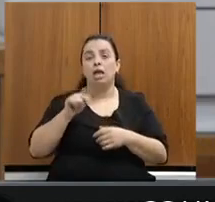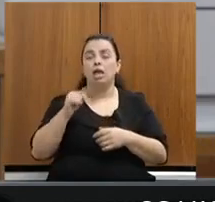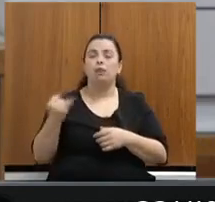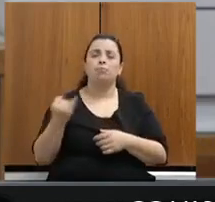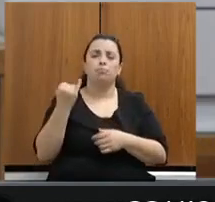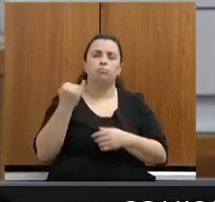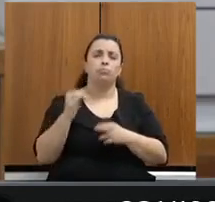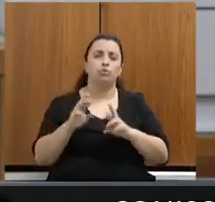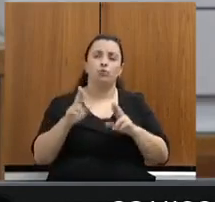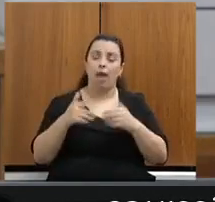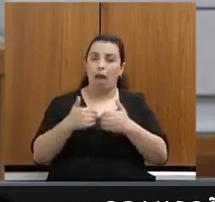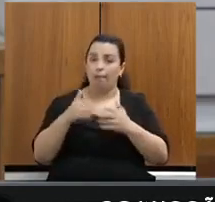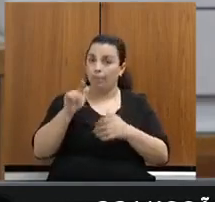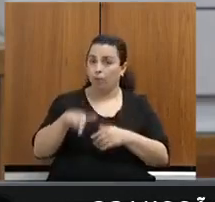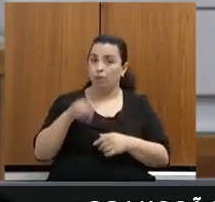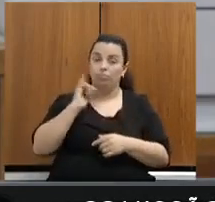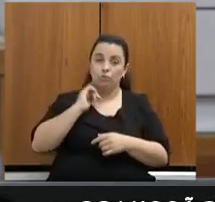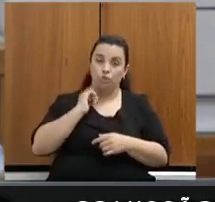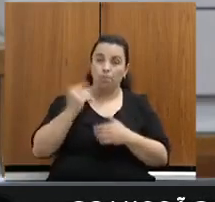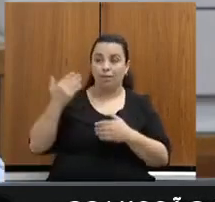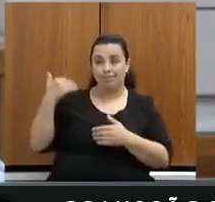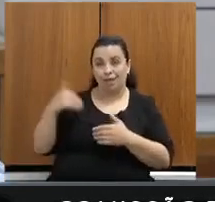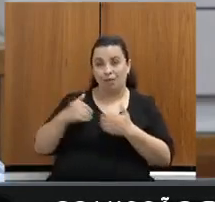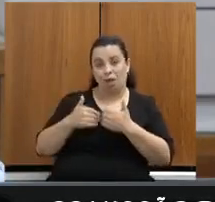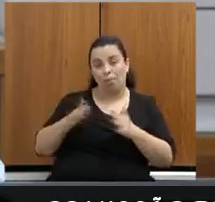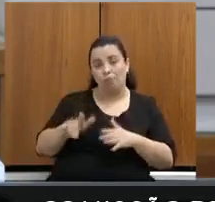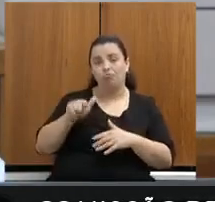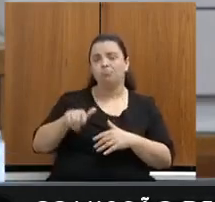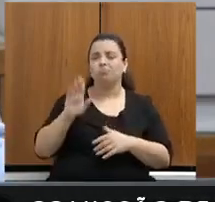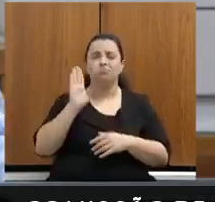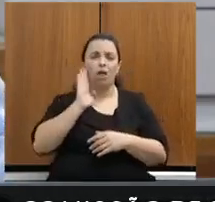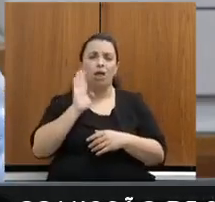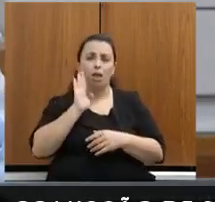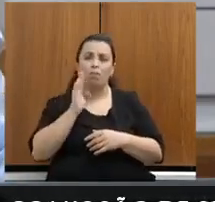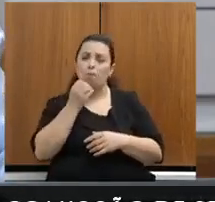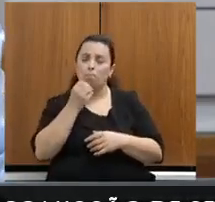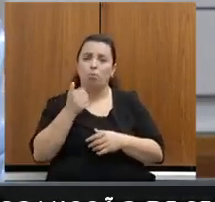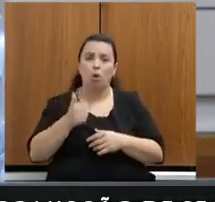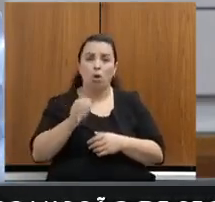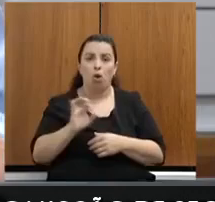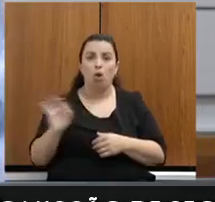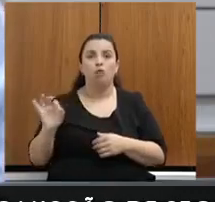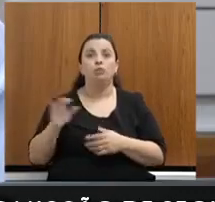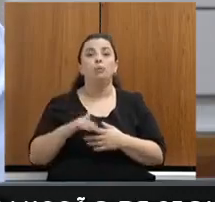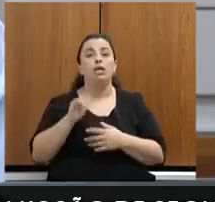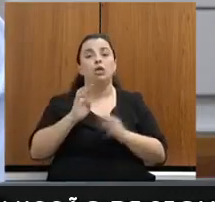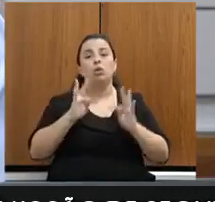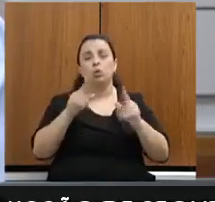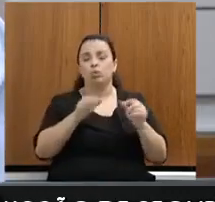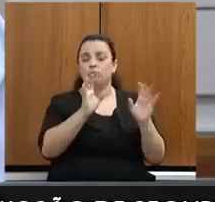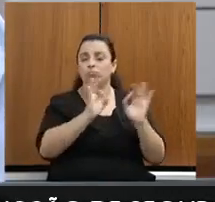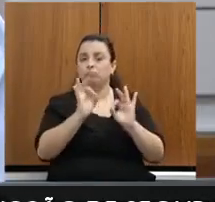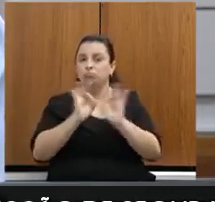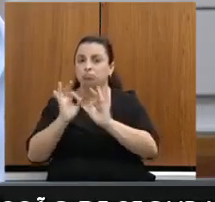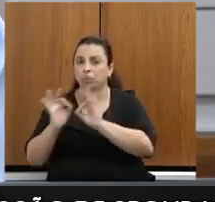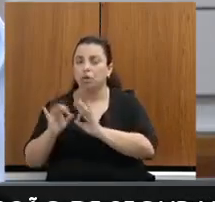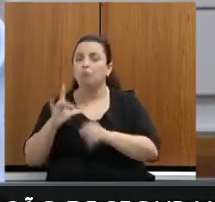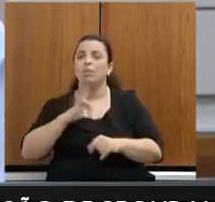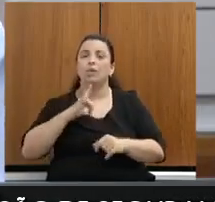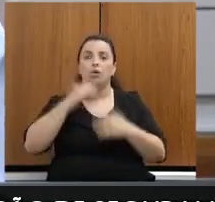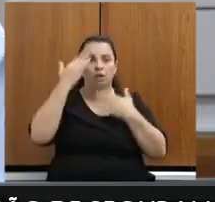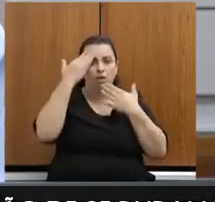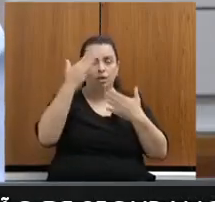estado viu Sheila foi muito bacana e é importante saber que todos esses programas que tem agradeço